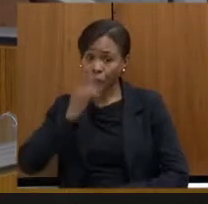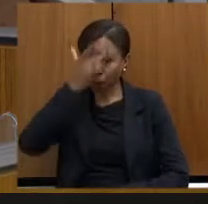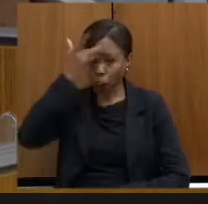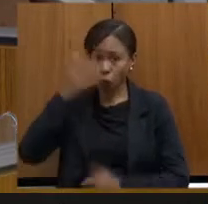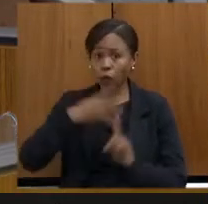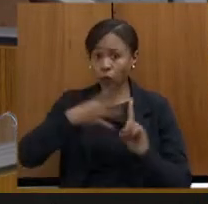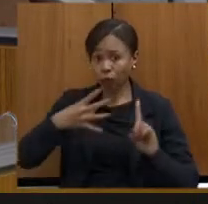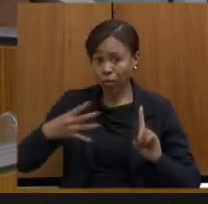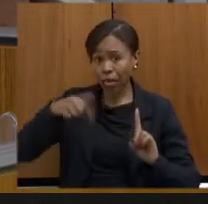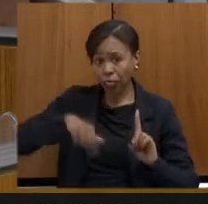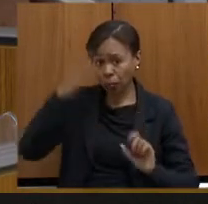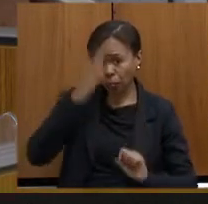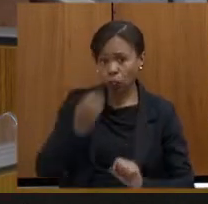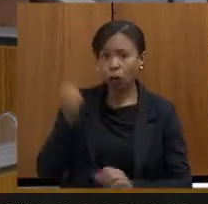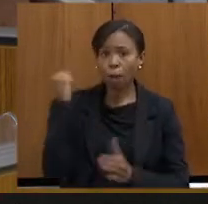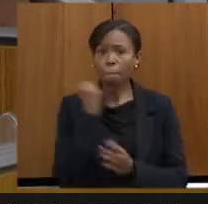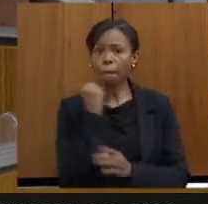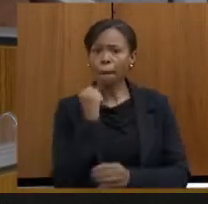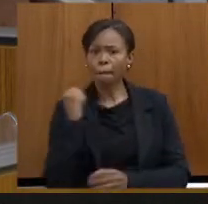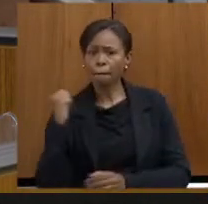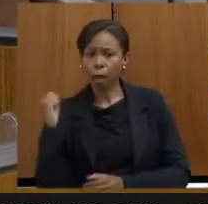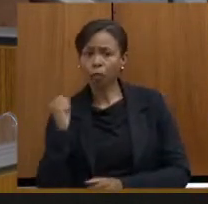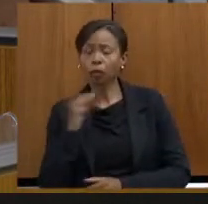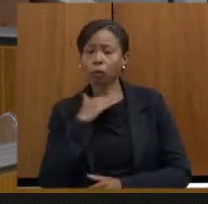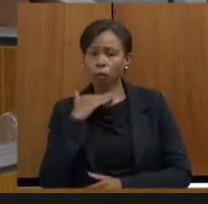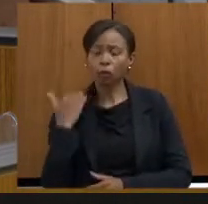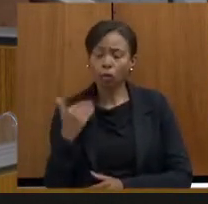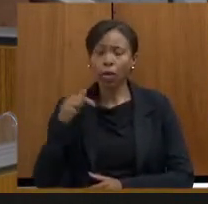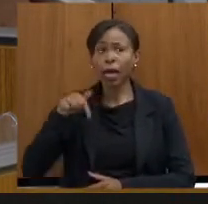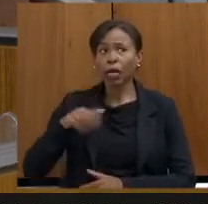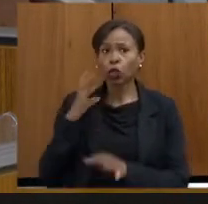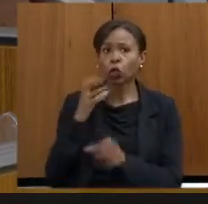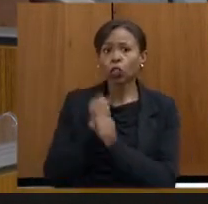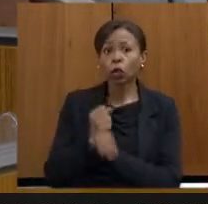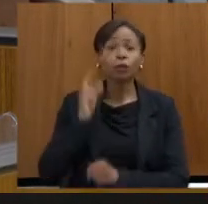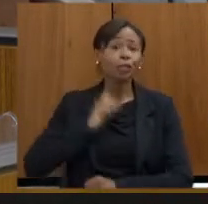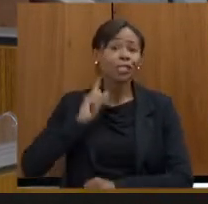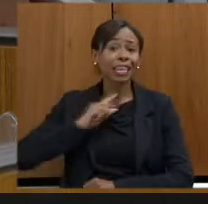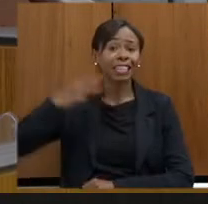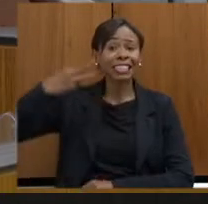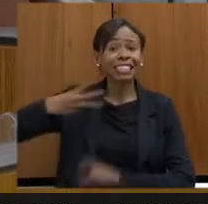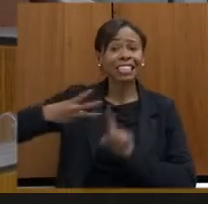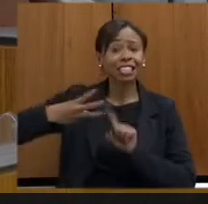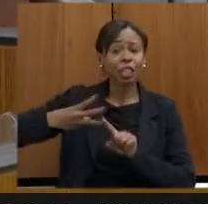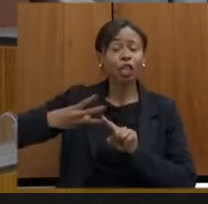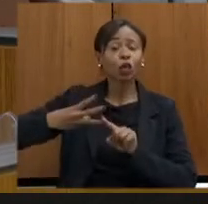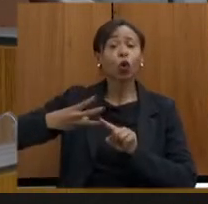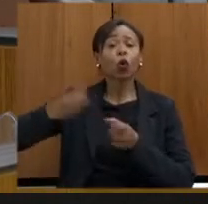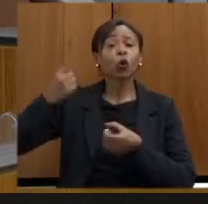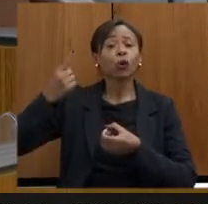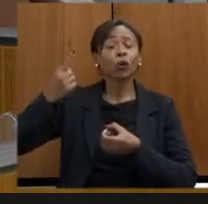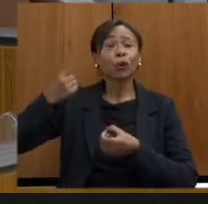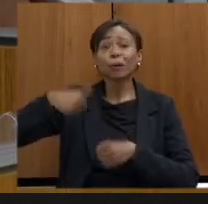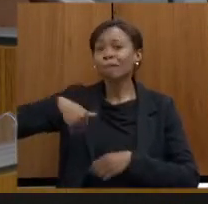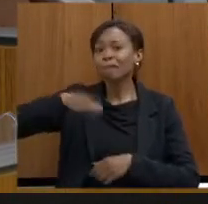foram assassinadas. Desse total, Minas Gerais é o terceiro estado com maior número de casos, com